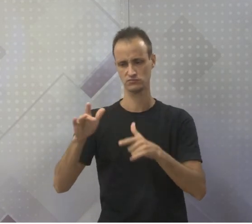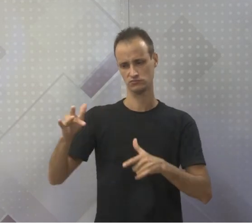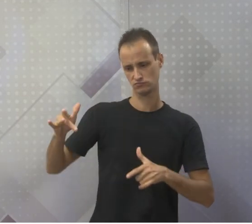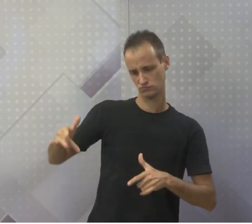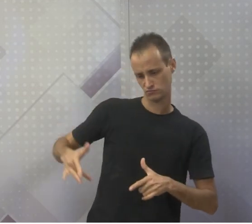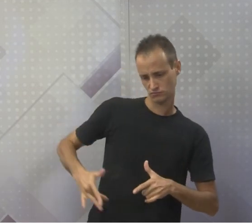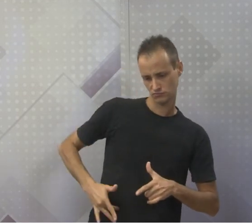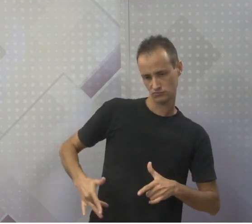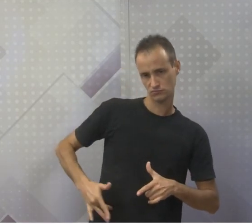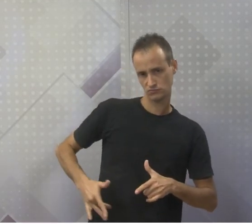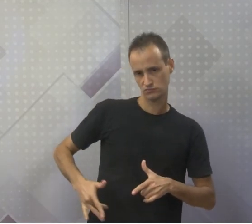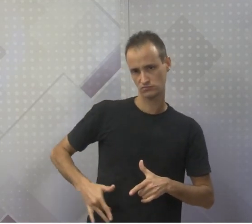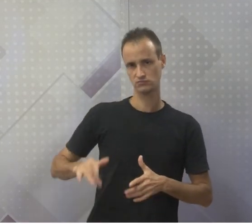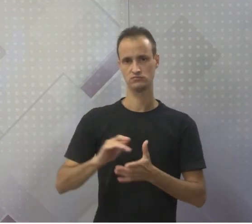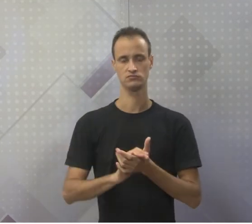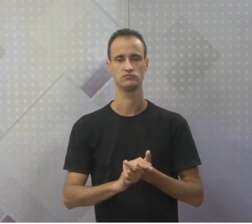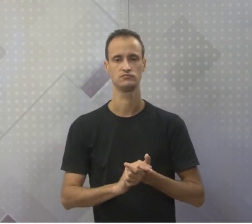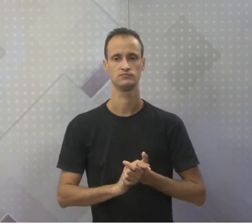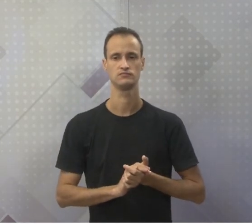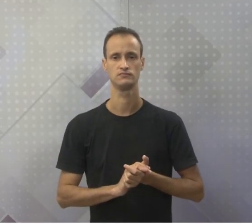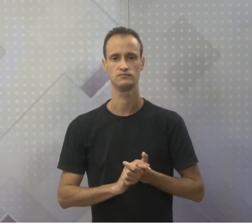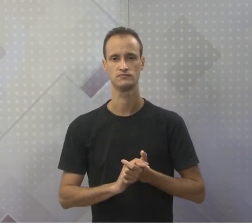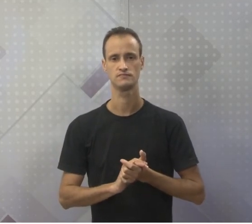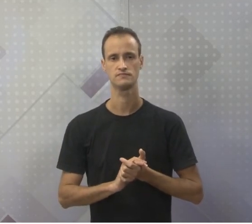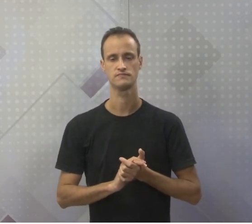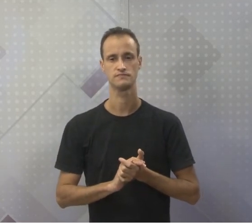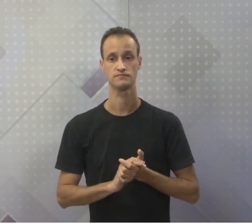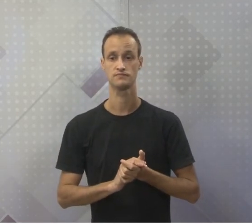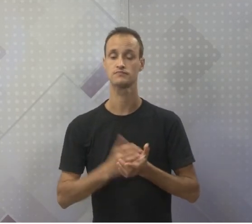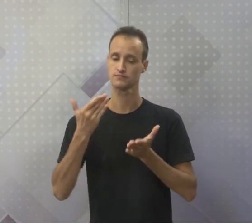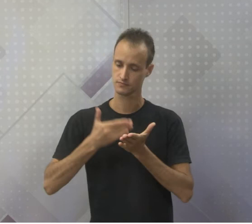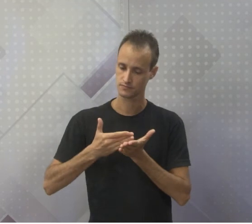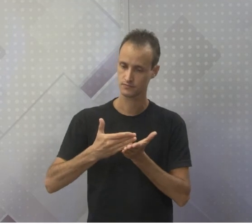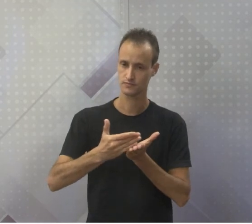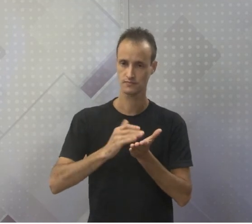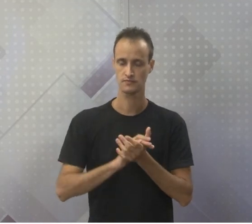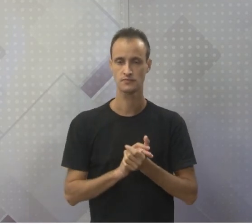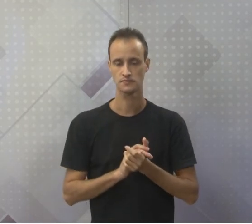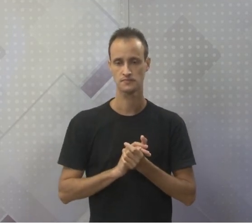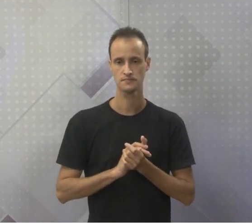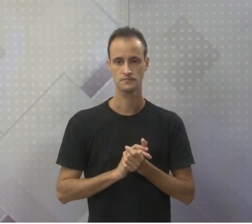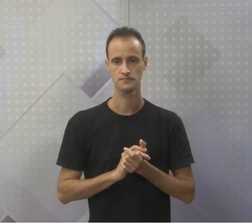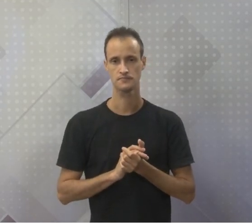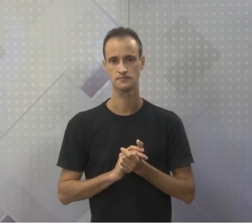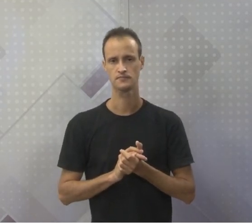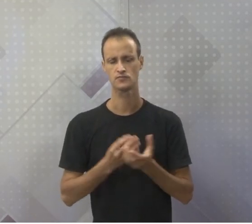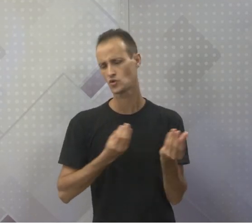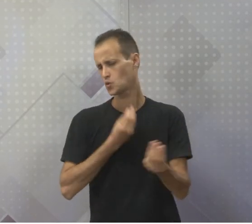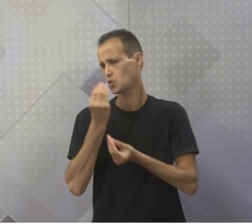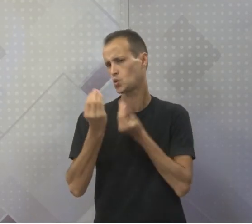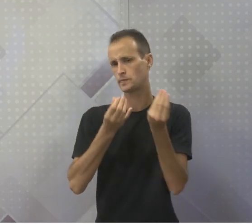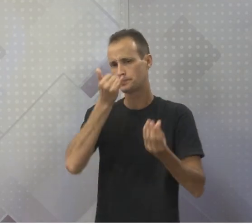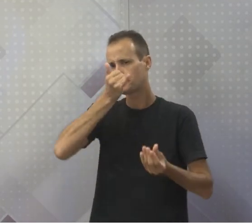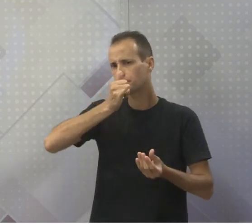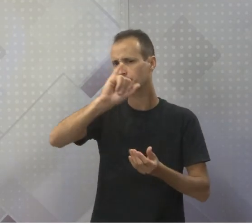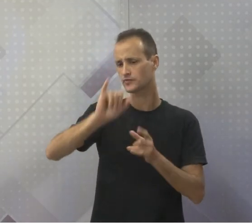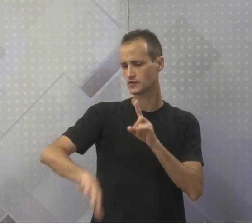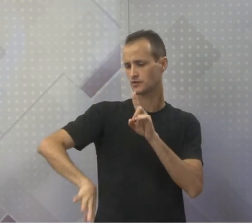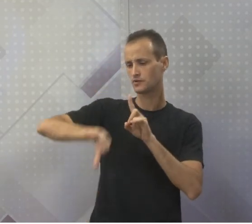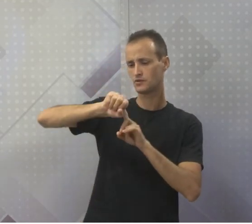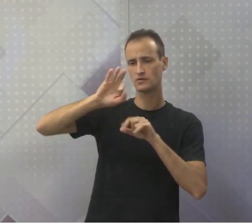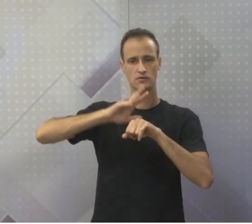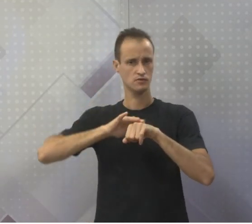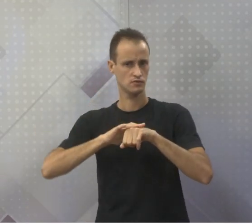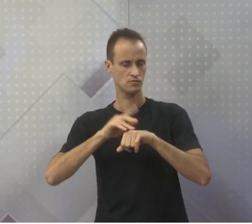algum problema no fígado, né, gente? Sigamos, né? Como se prevenir da hepatite, então,